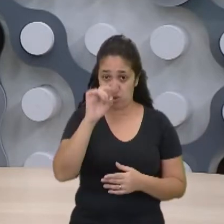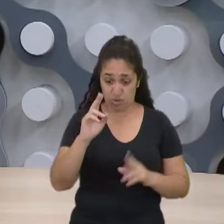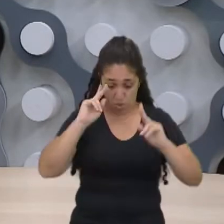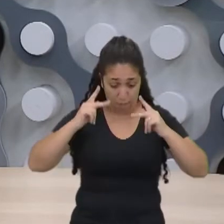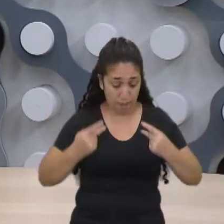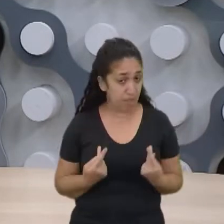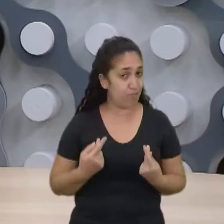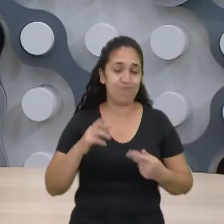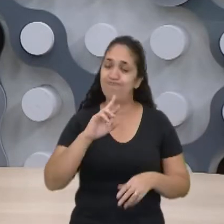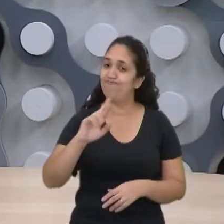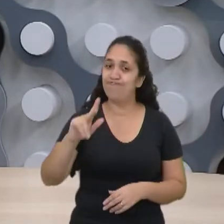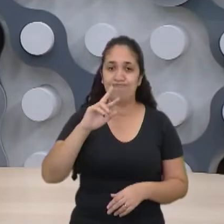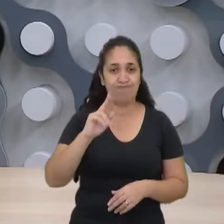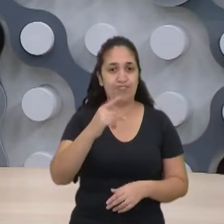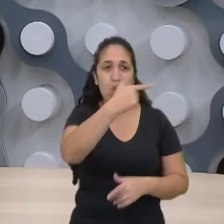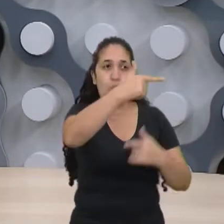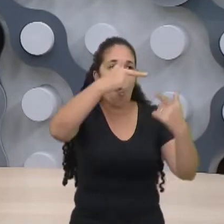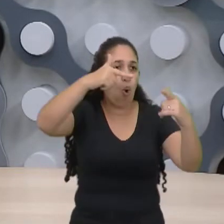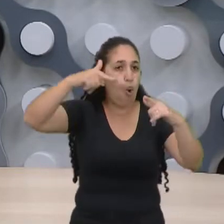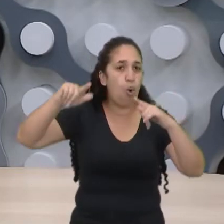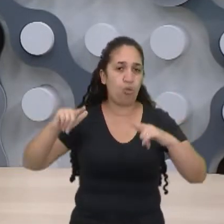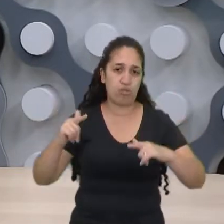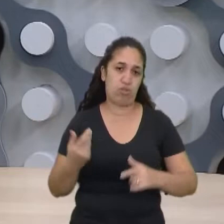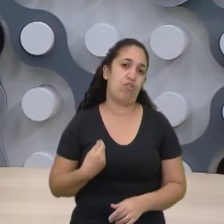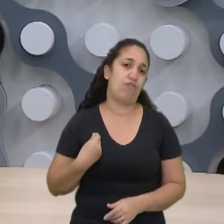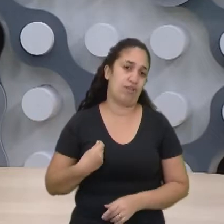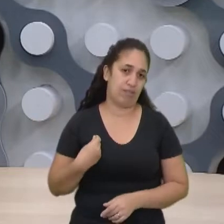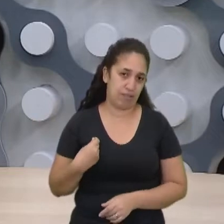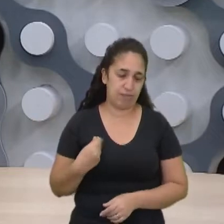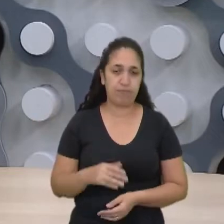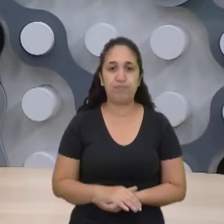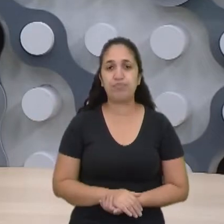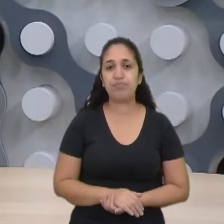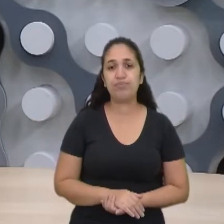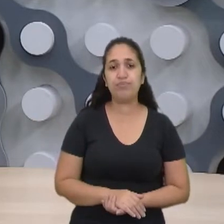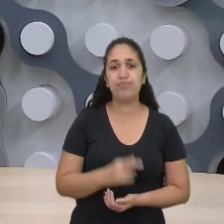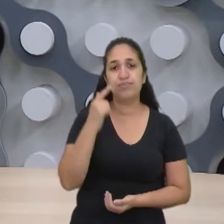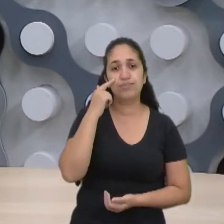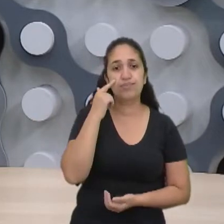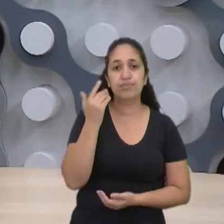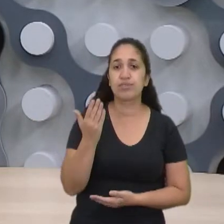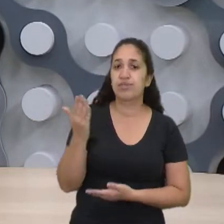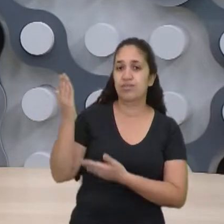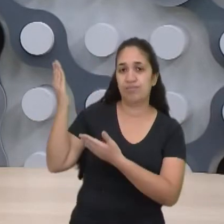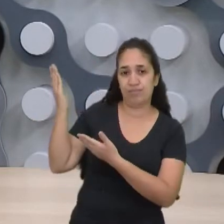como para também outros seres vivos, tá certo? Vamos lá para